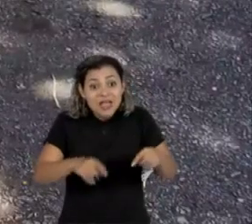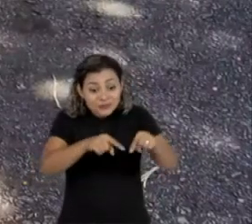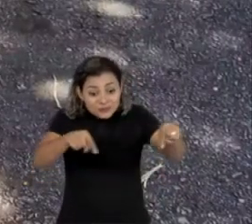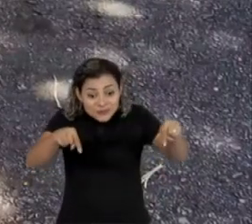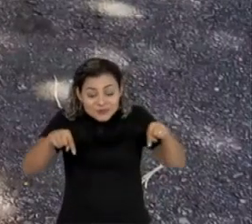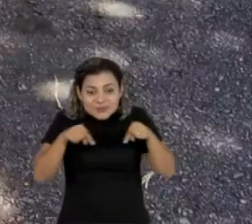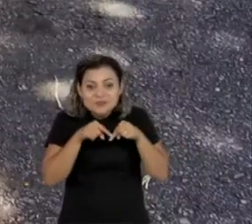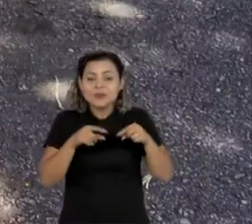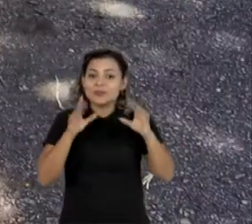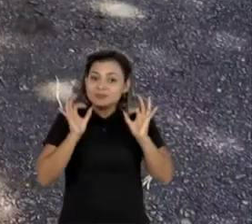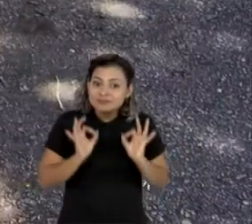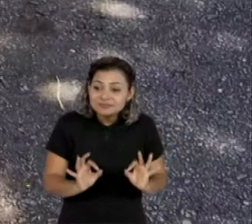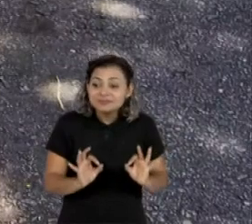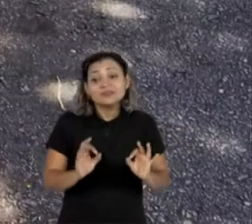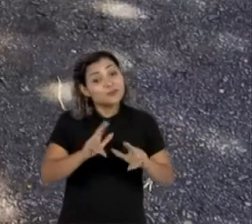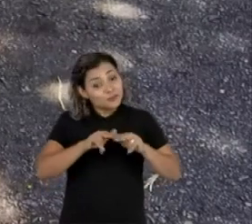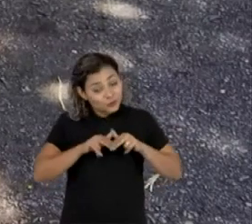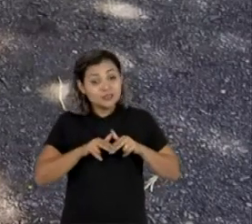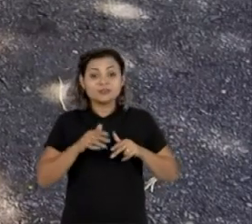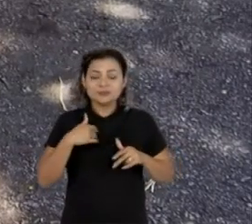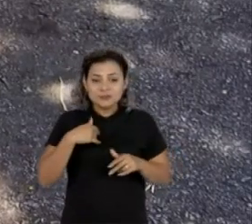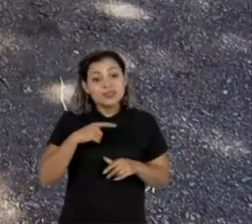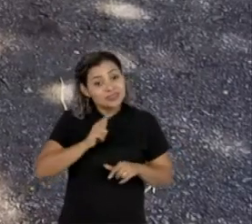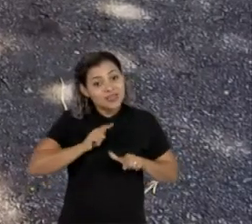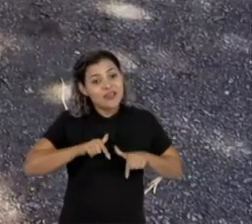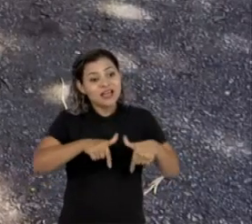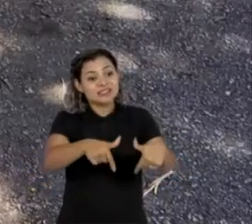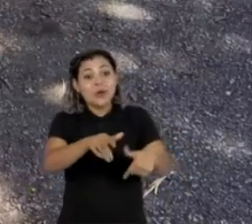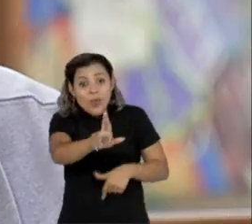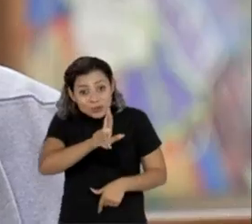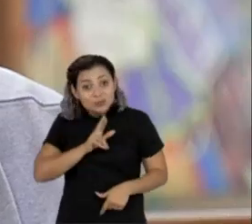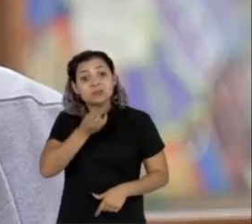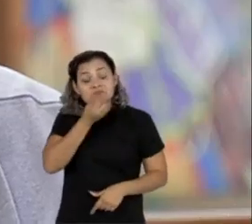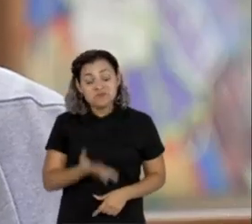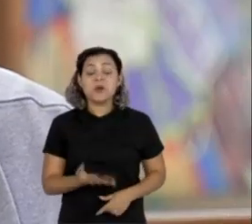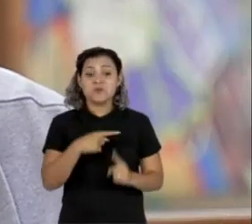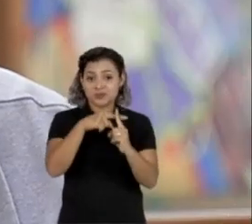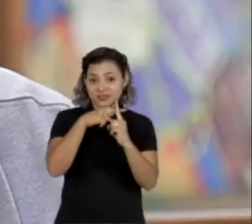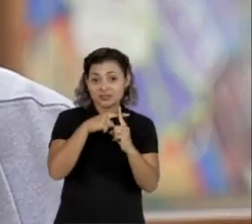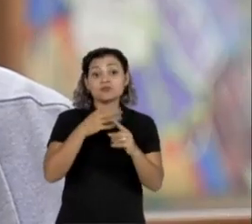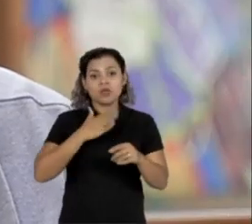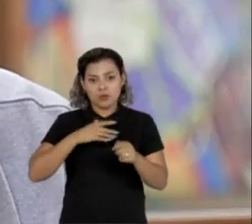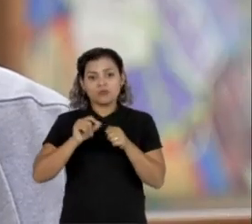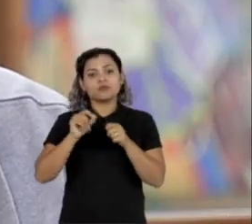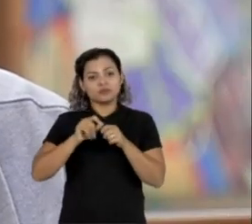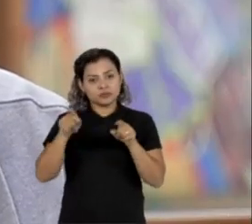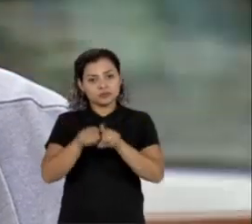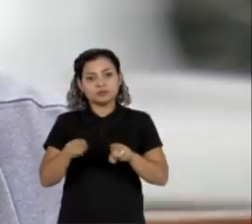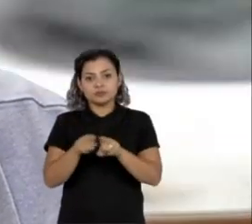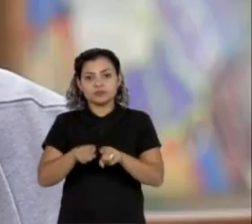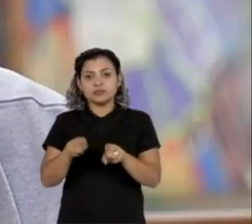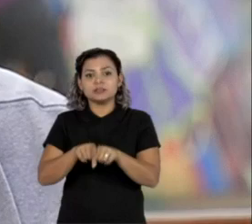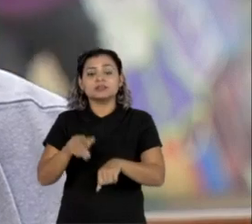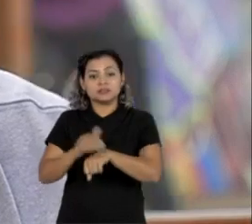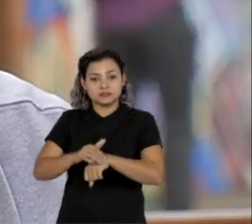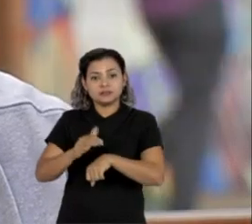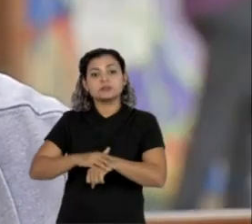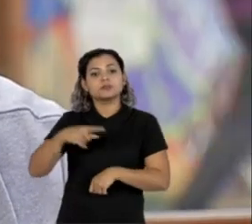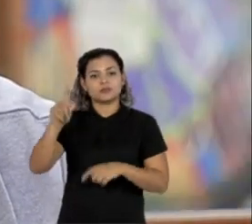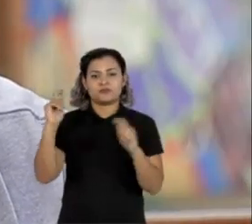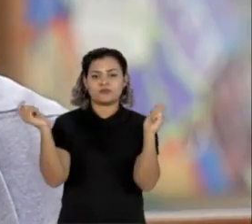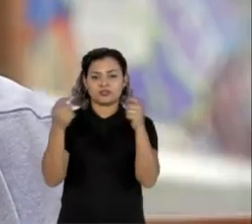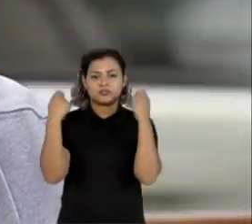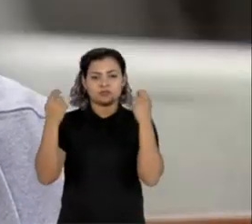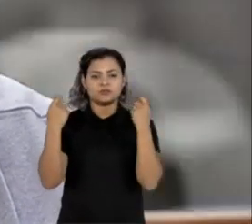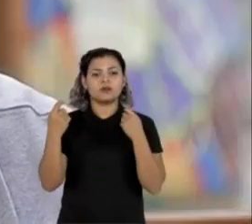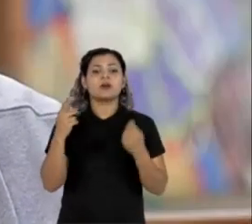pintei, né? Então eu vi que teve resultado. Fiz também em Fortaleza, no Festival Concreto, há